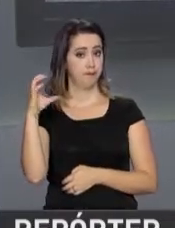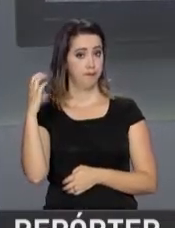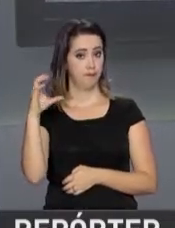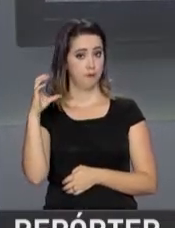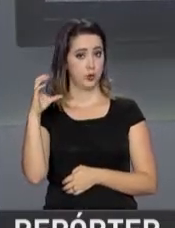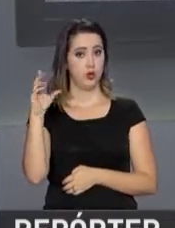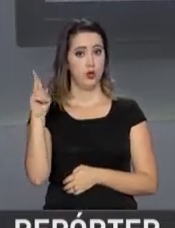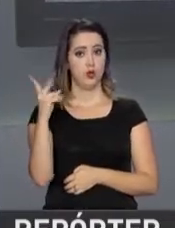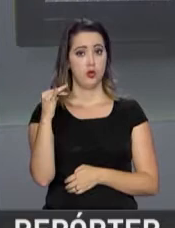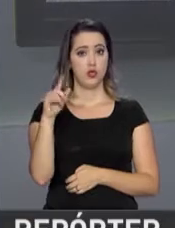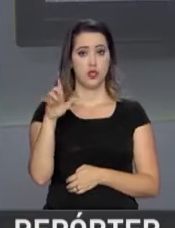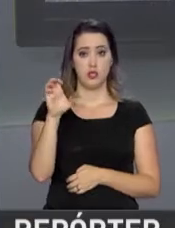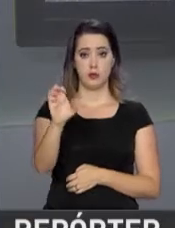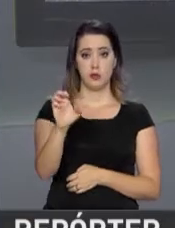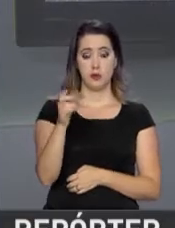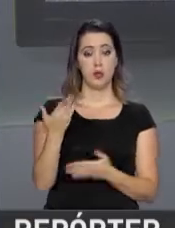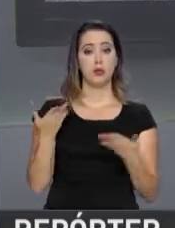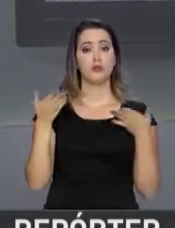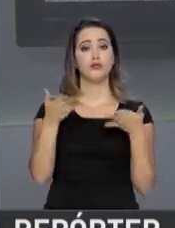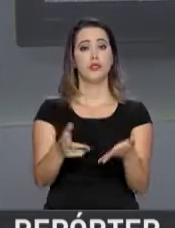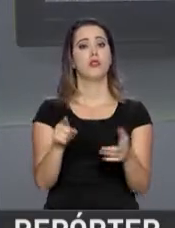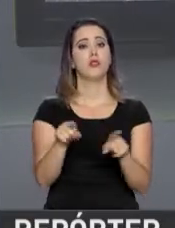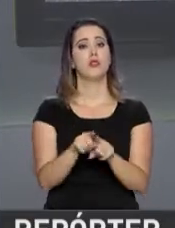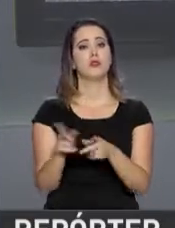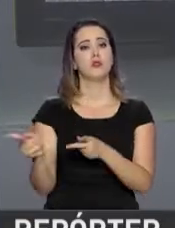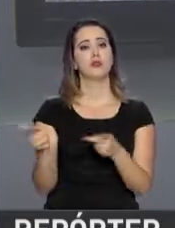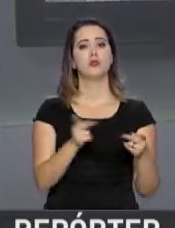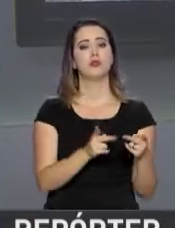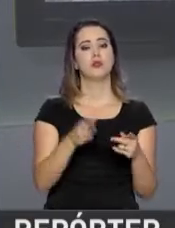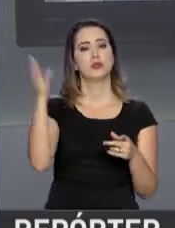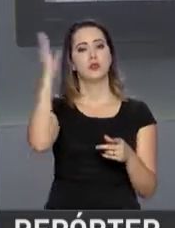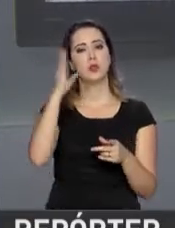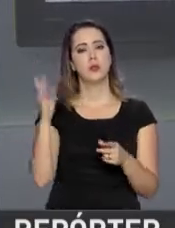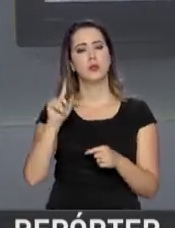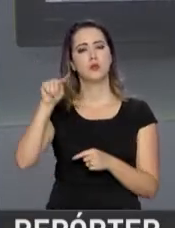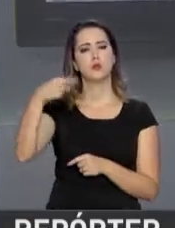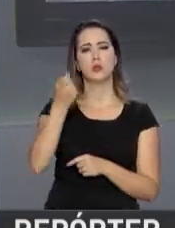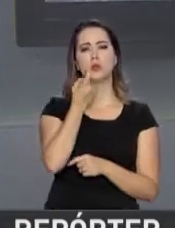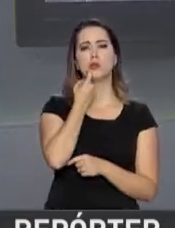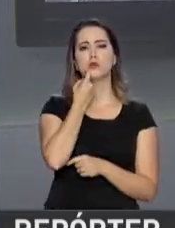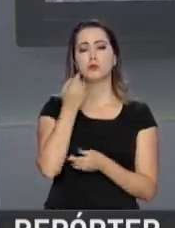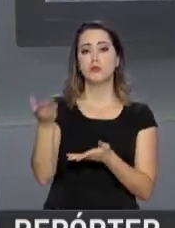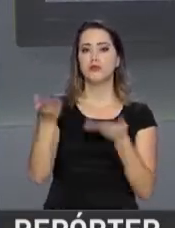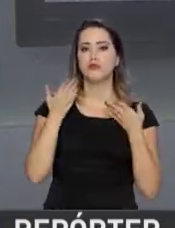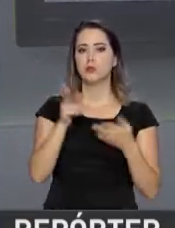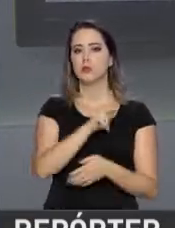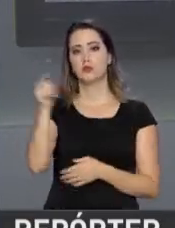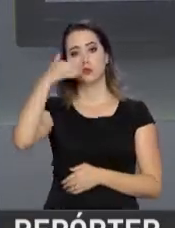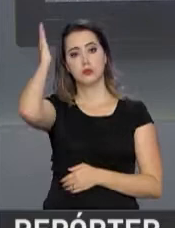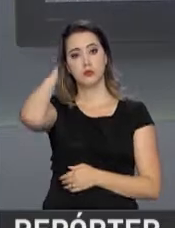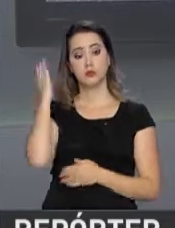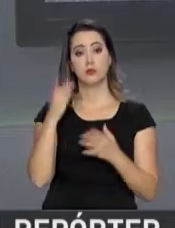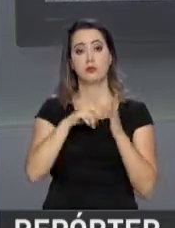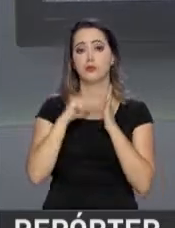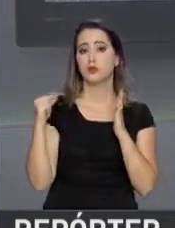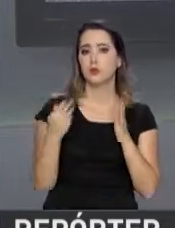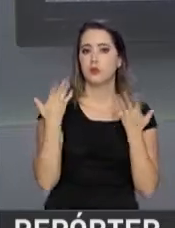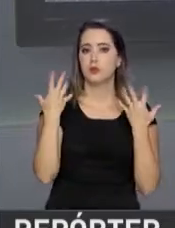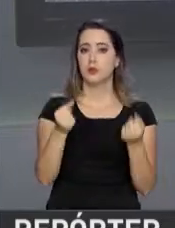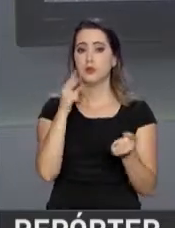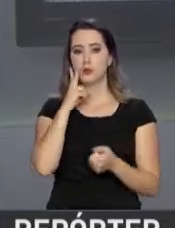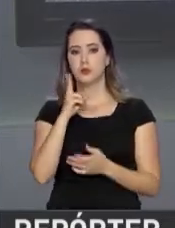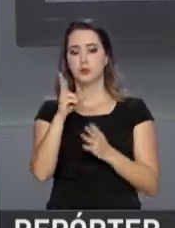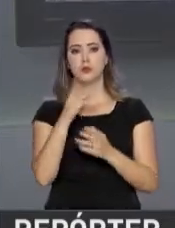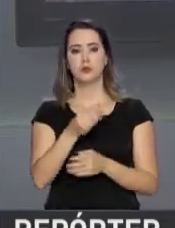realiza uma visita oficial ao brasil na próxima sexta feira e vai ser recebido pelo presidente michel temer no palácio do planalto é para lá que a gente